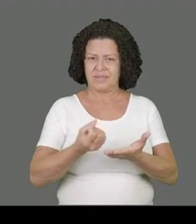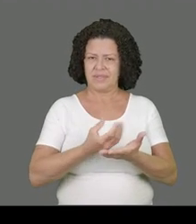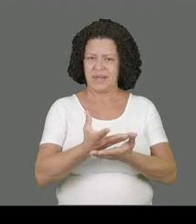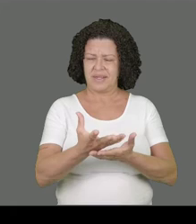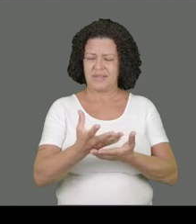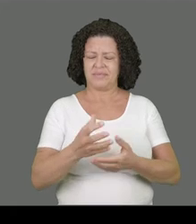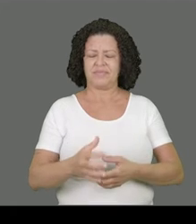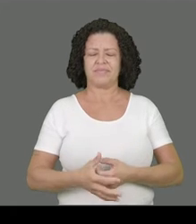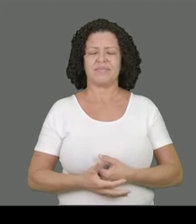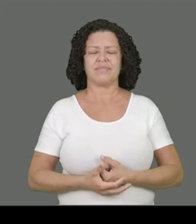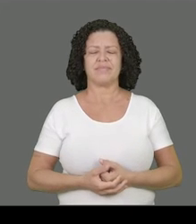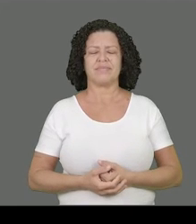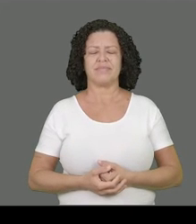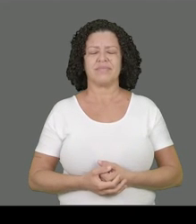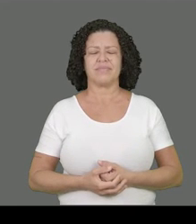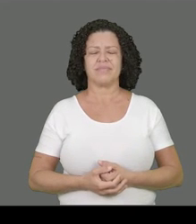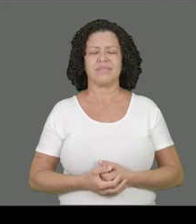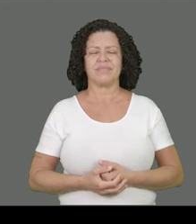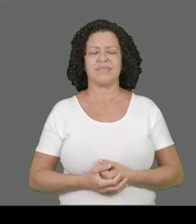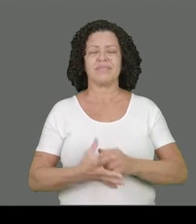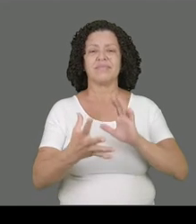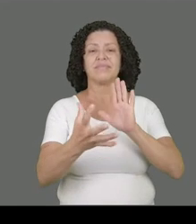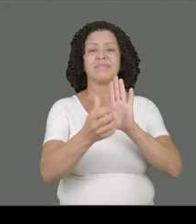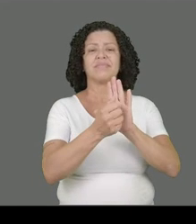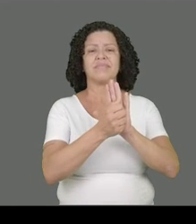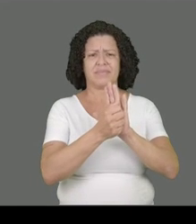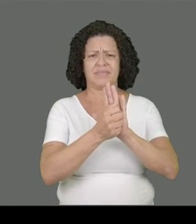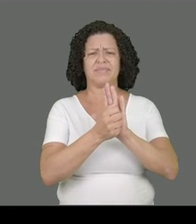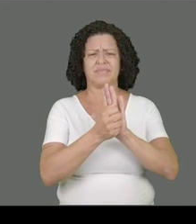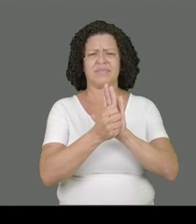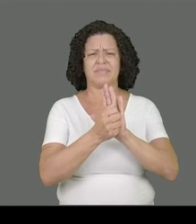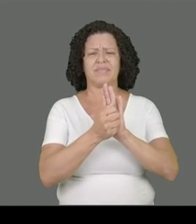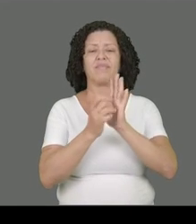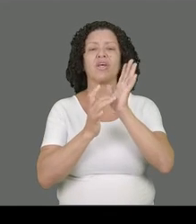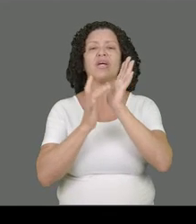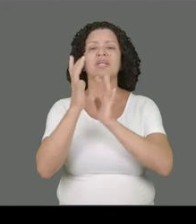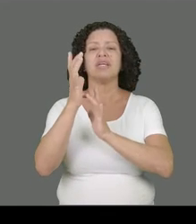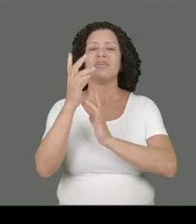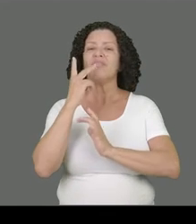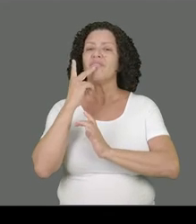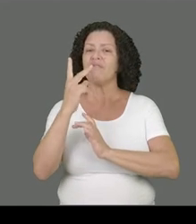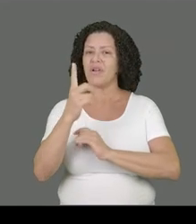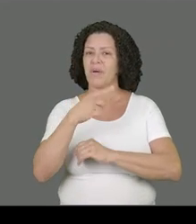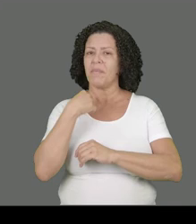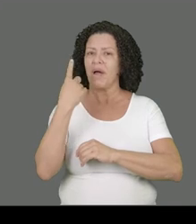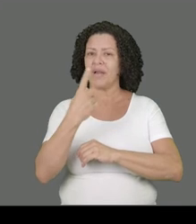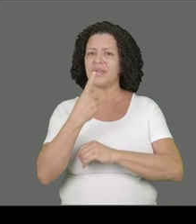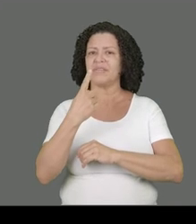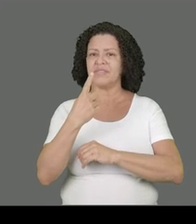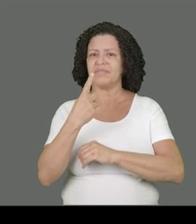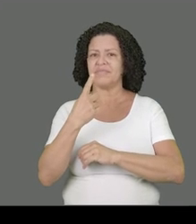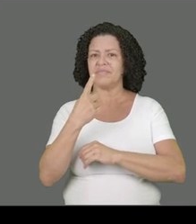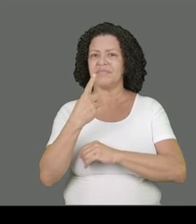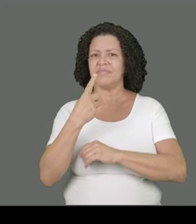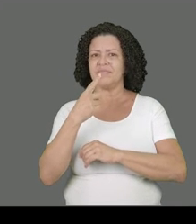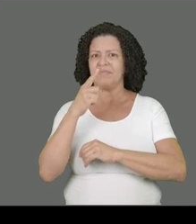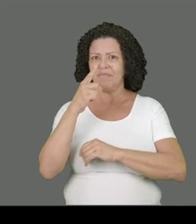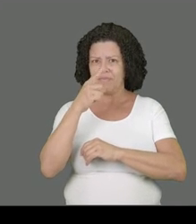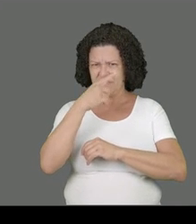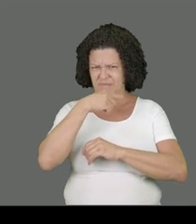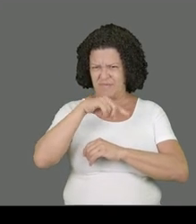no Evangelho de Mateus, nós temos registrado que o Mestre teria dito para nós: